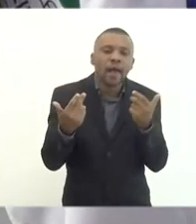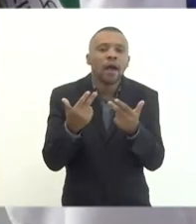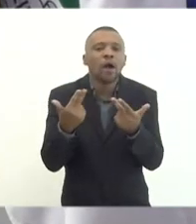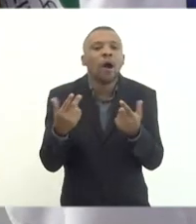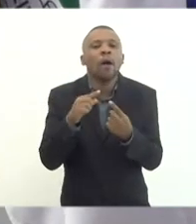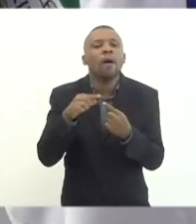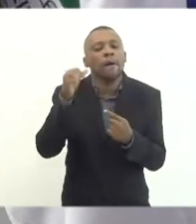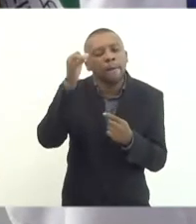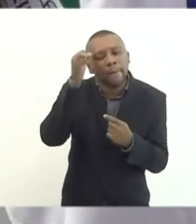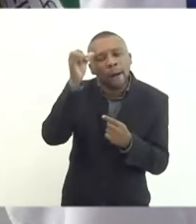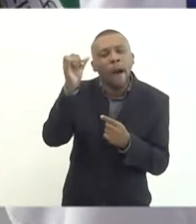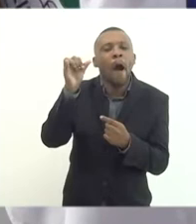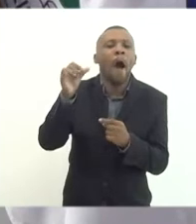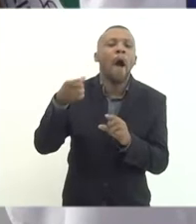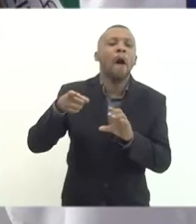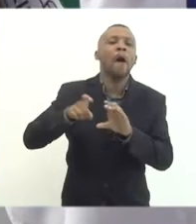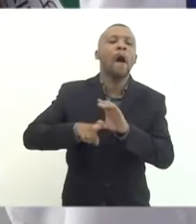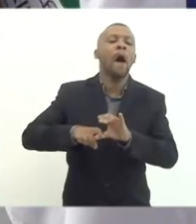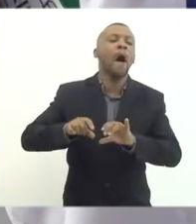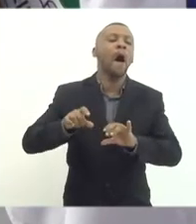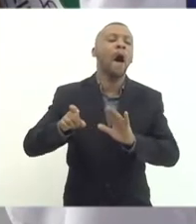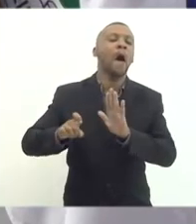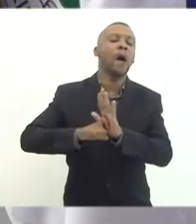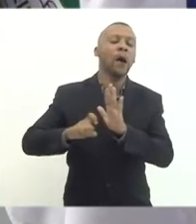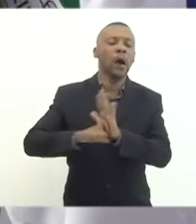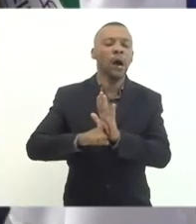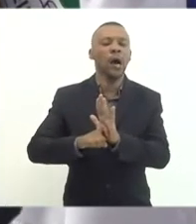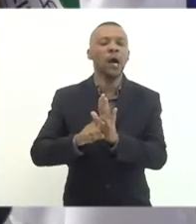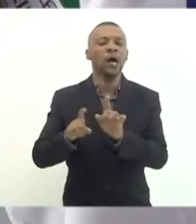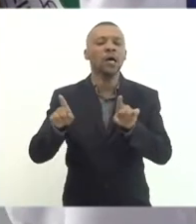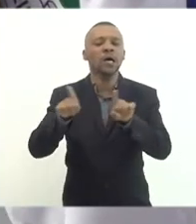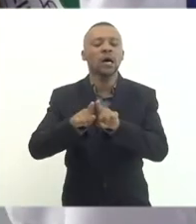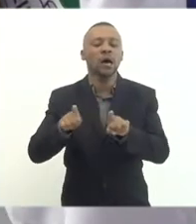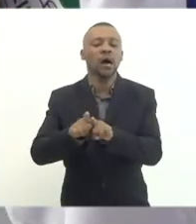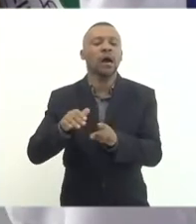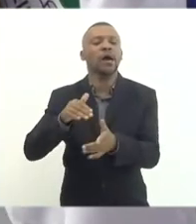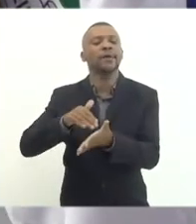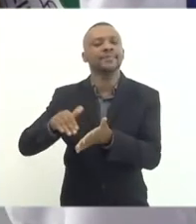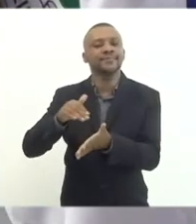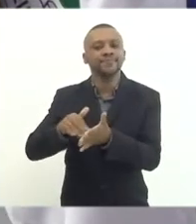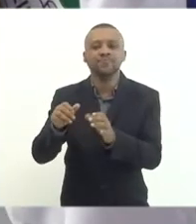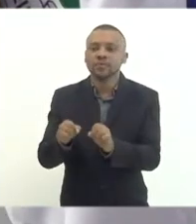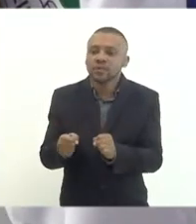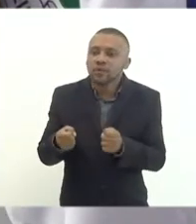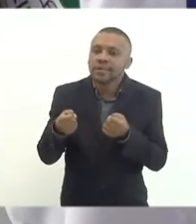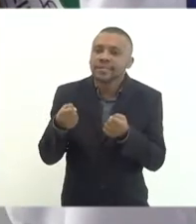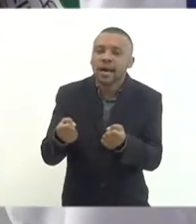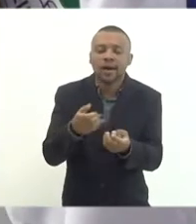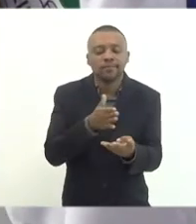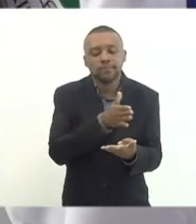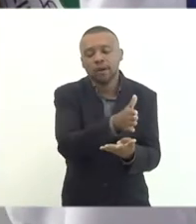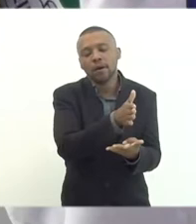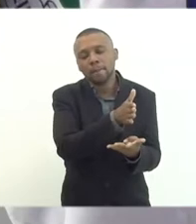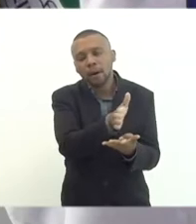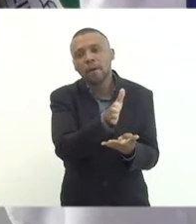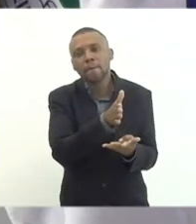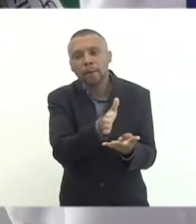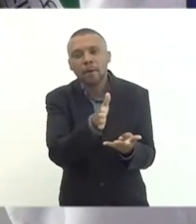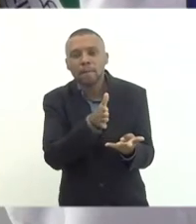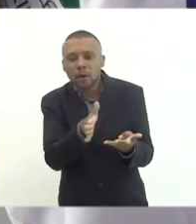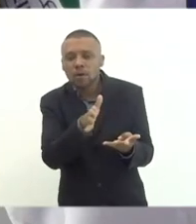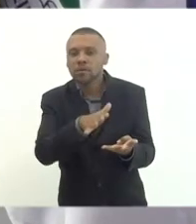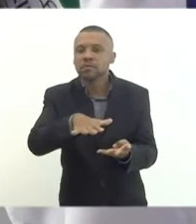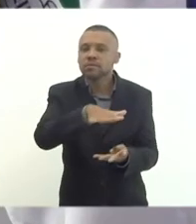prevenção e dependência química do estado e também de saúde é esforçar em quatro braços em 4 como